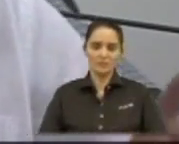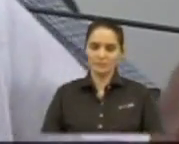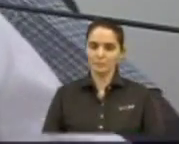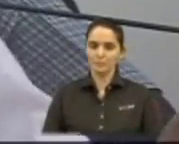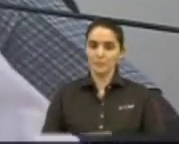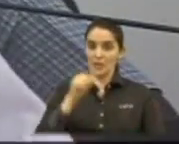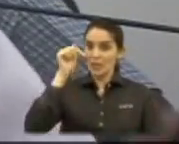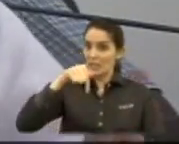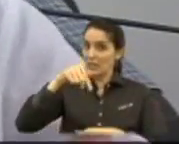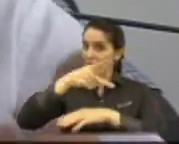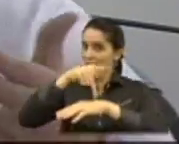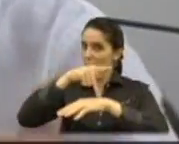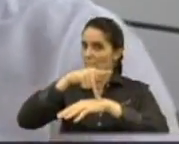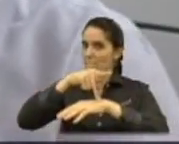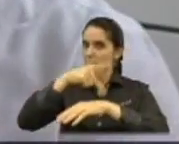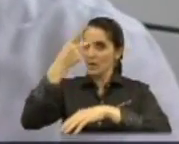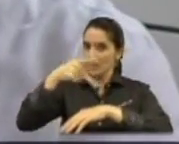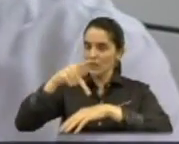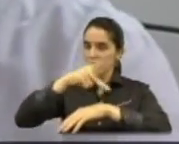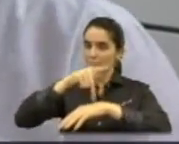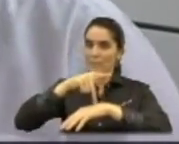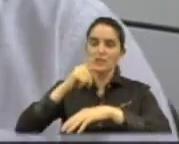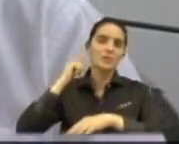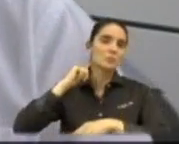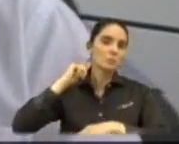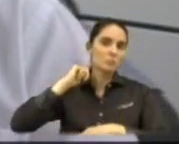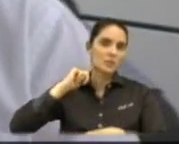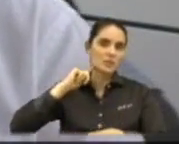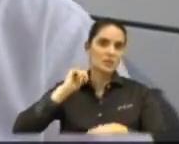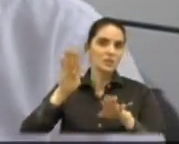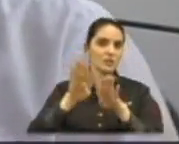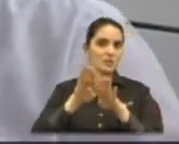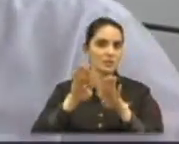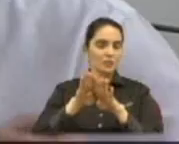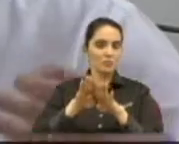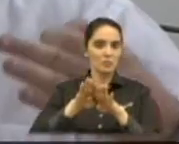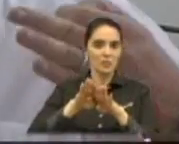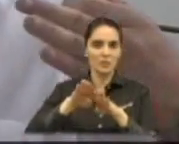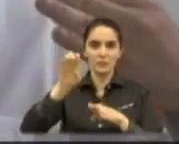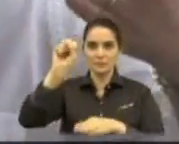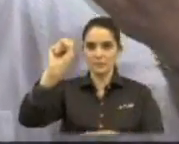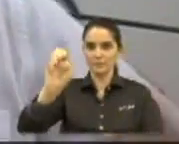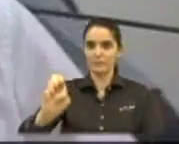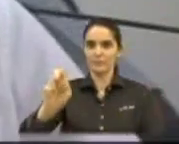país, principalmente em 2 estados, Minas Gerais e Espírito Santo,